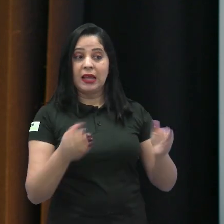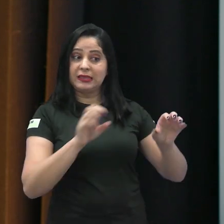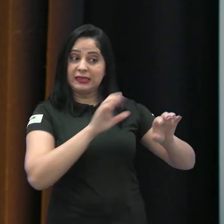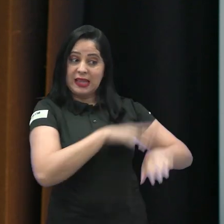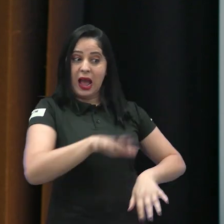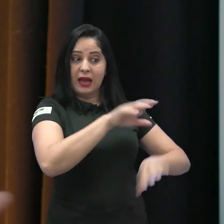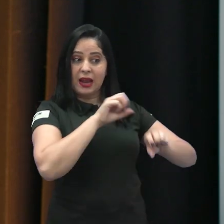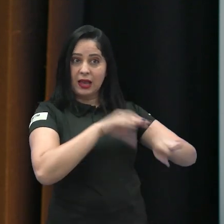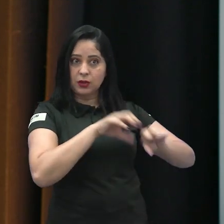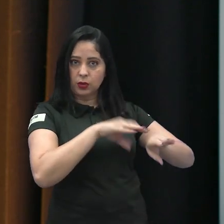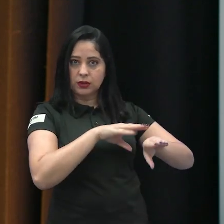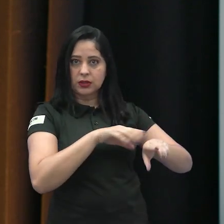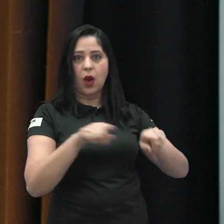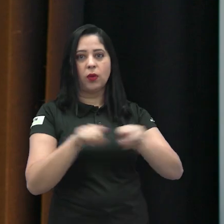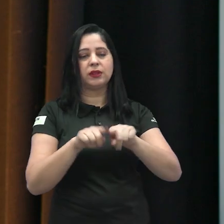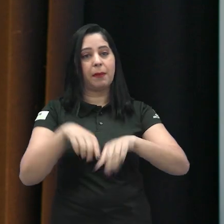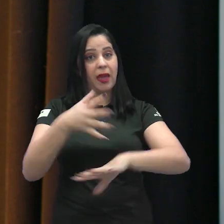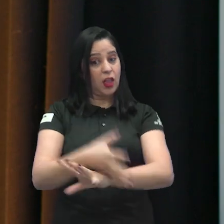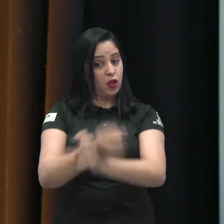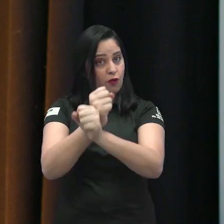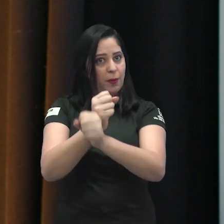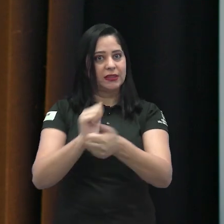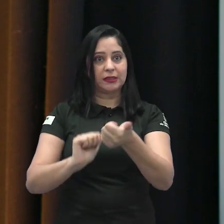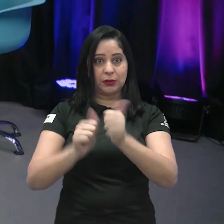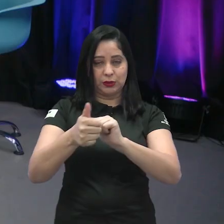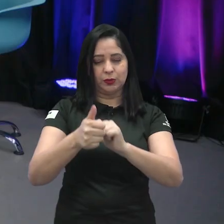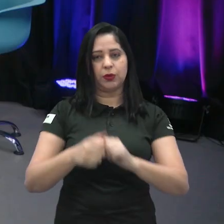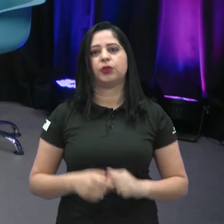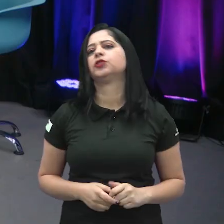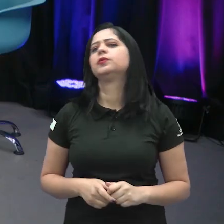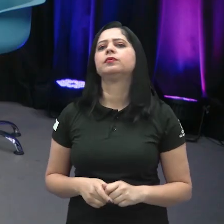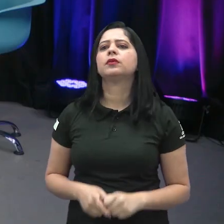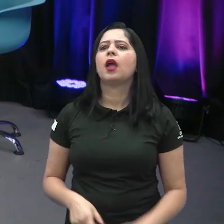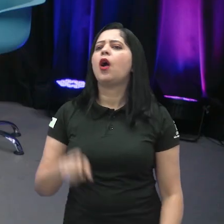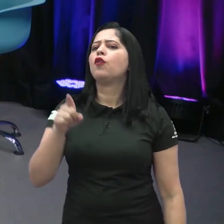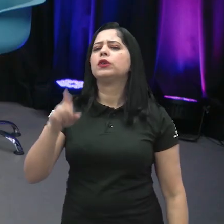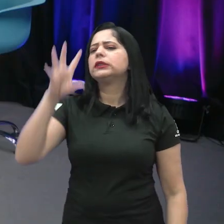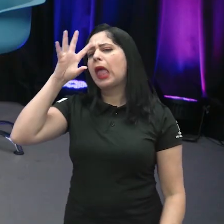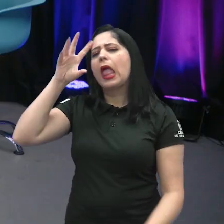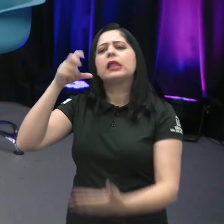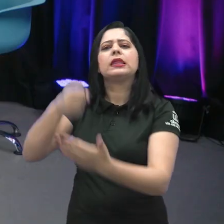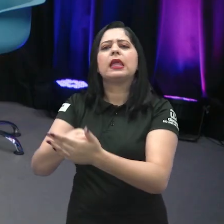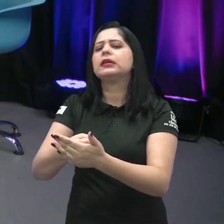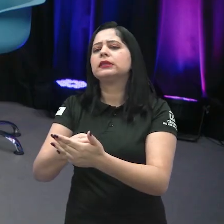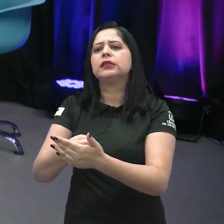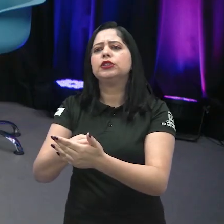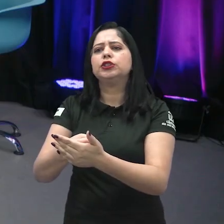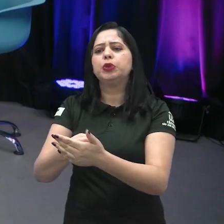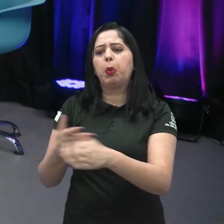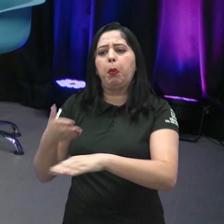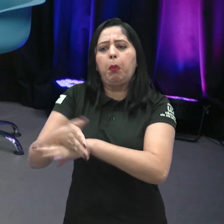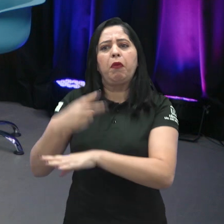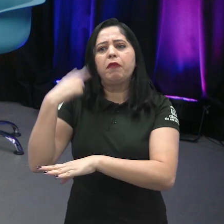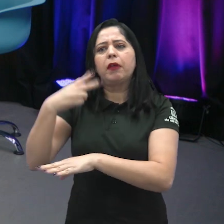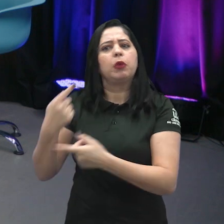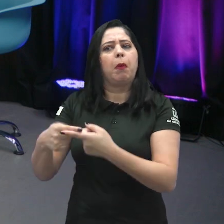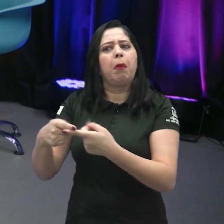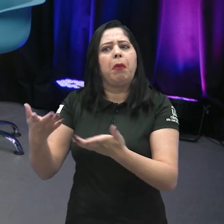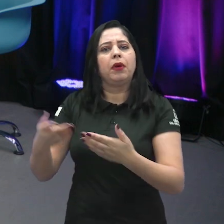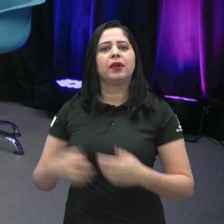área educacional, como também na formação esportiva. E qual foi a tomada de decisão que te levou à